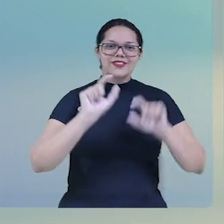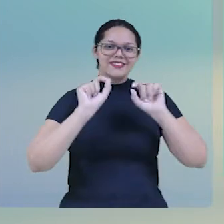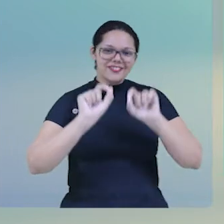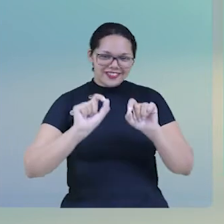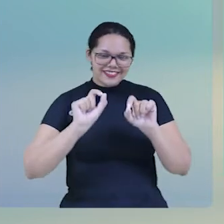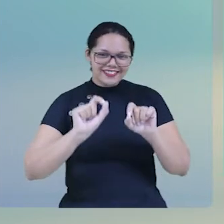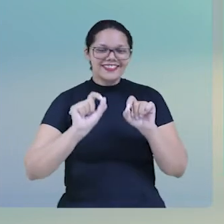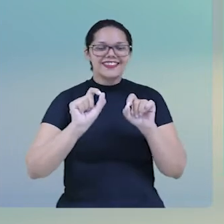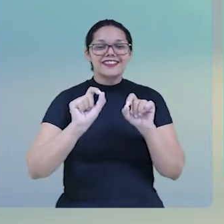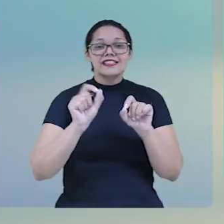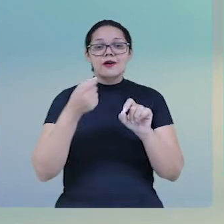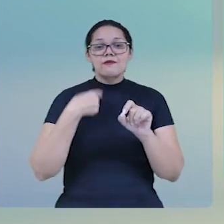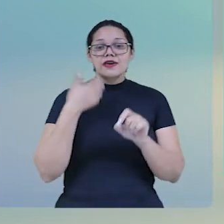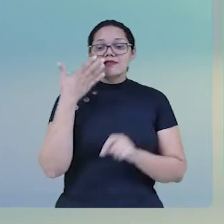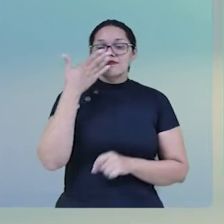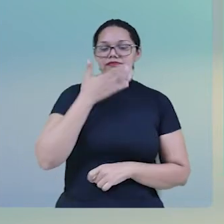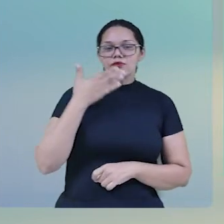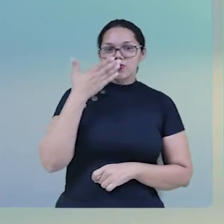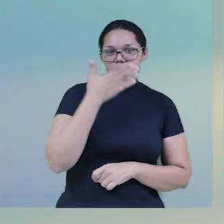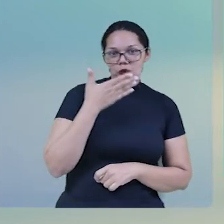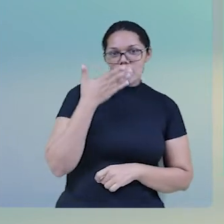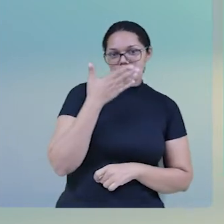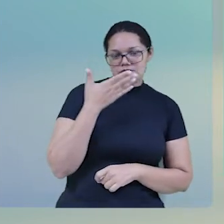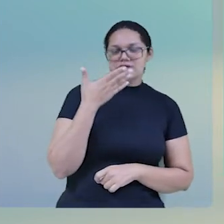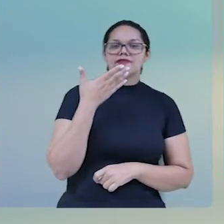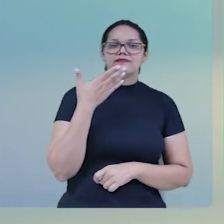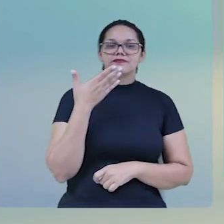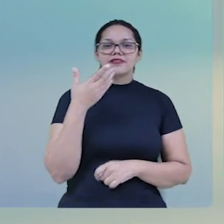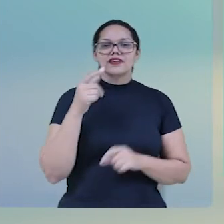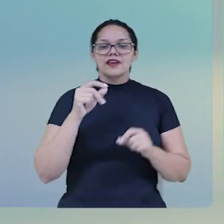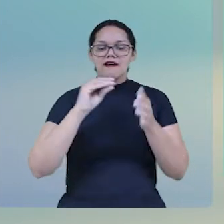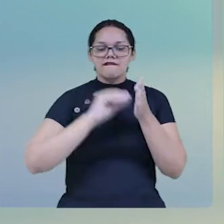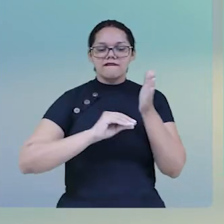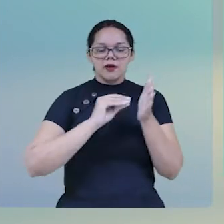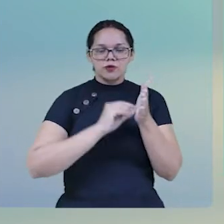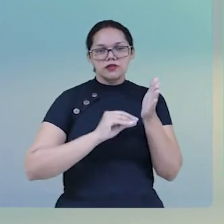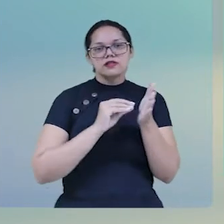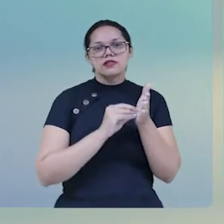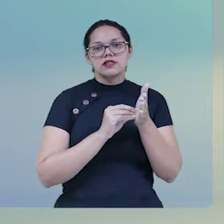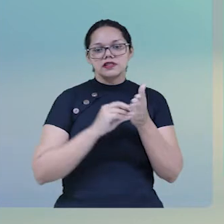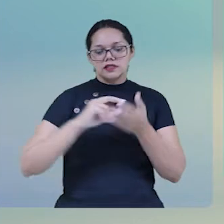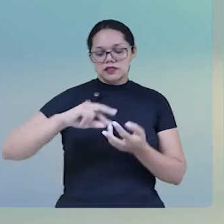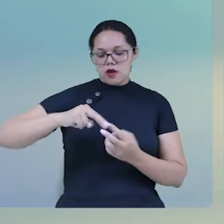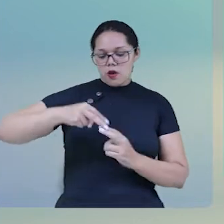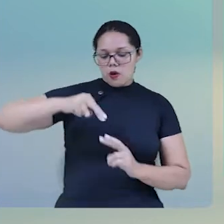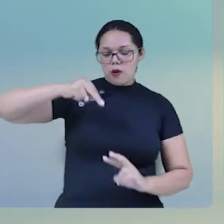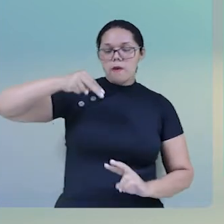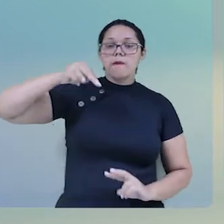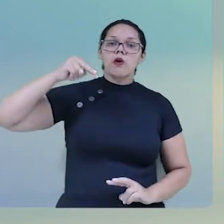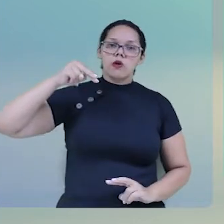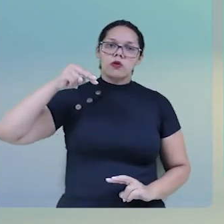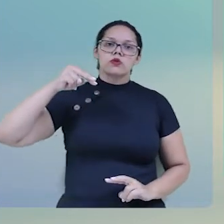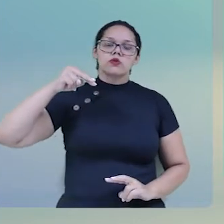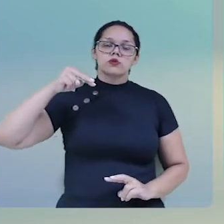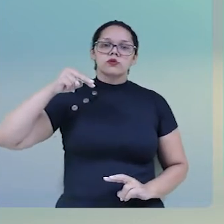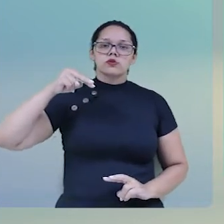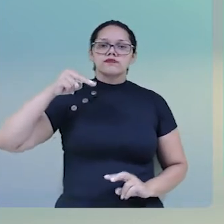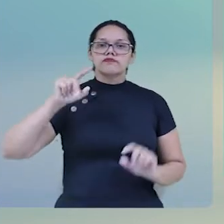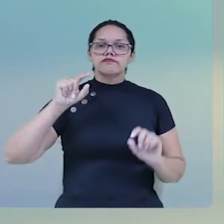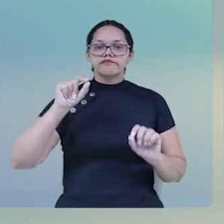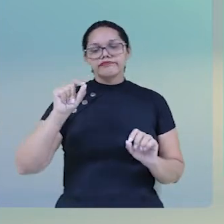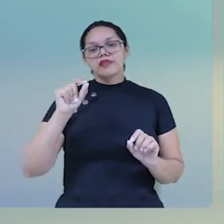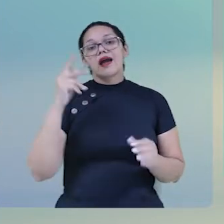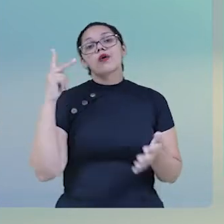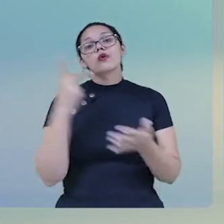metabolismo da glicose. E a falta desse hormônio, ou seja, a falta da insulina, provoca déficit